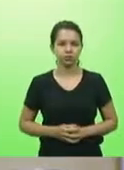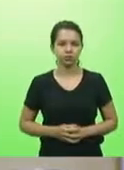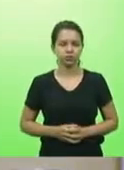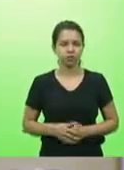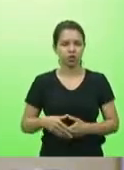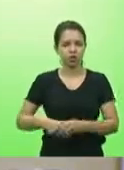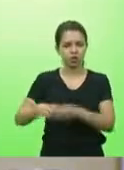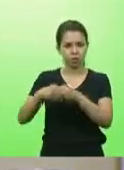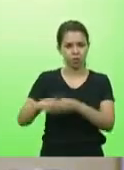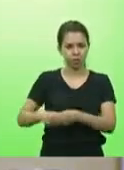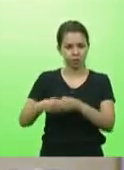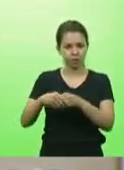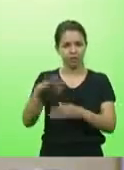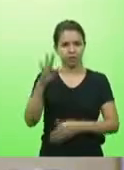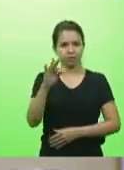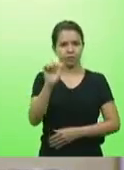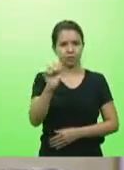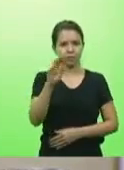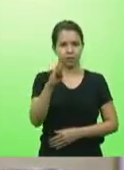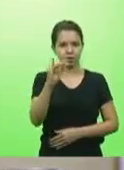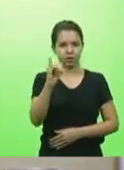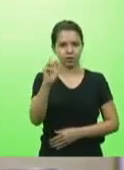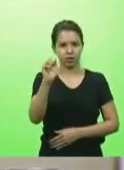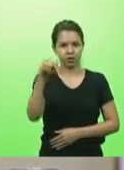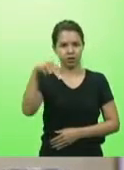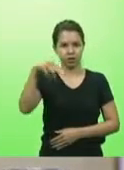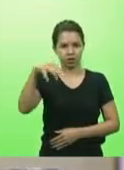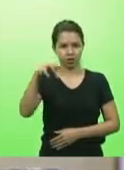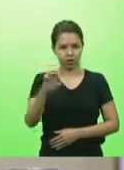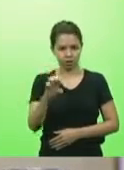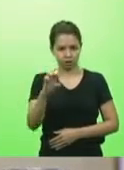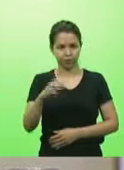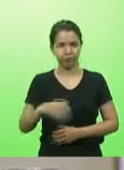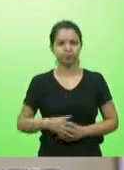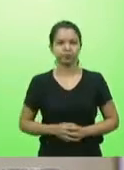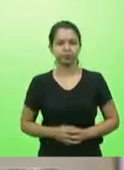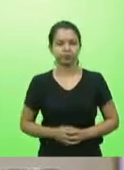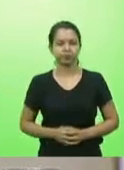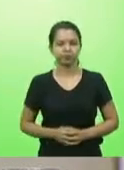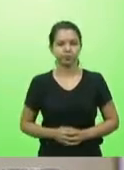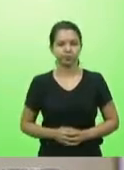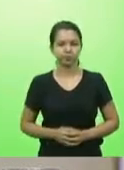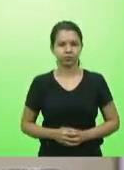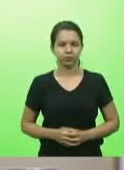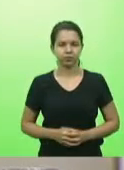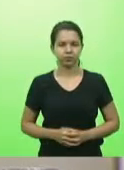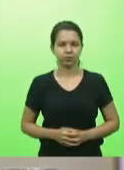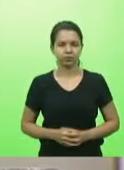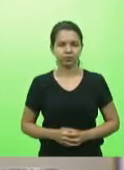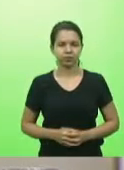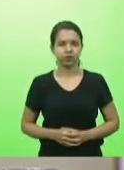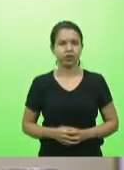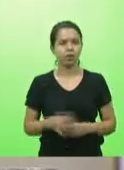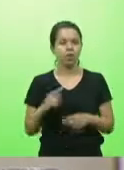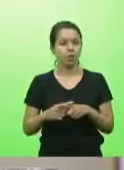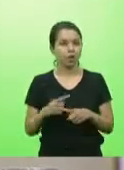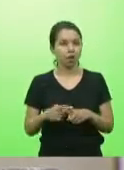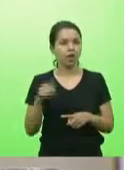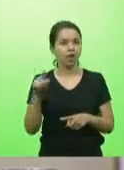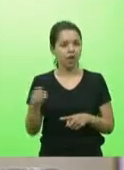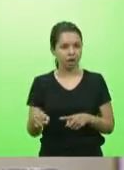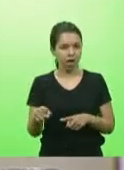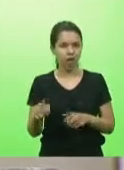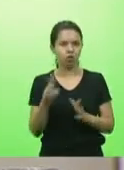Cumprimentando a senhora Fabiane Barreto Vavasori Beniti, por aparecer na pesquisa que